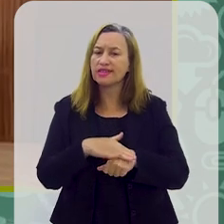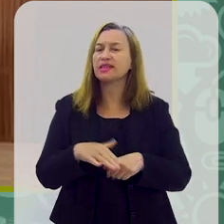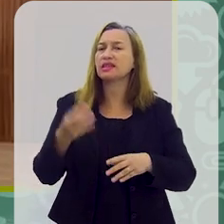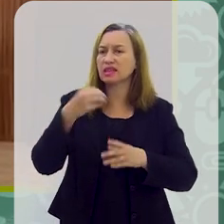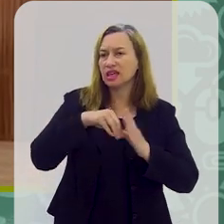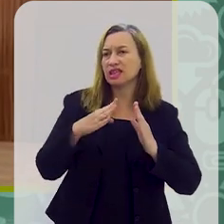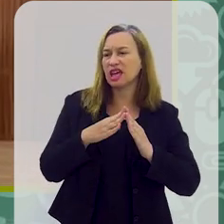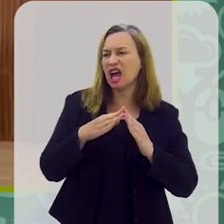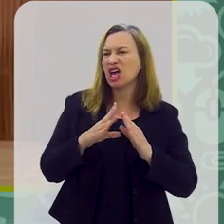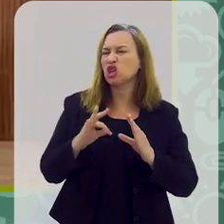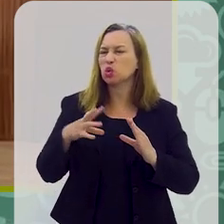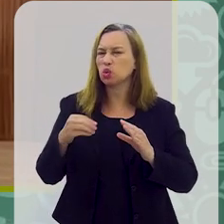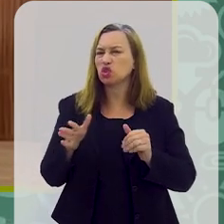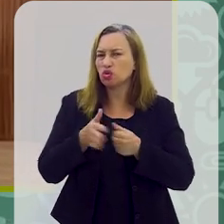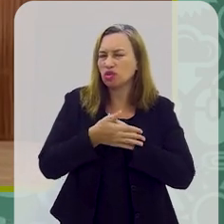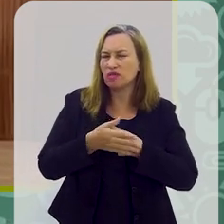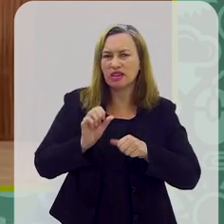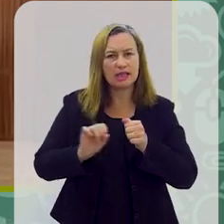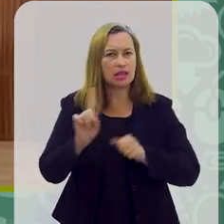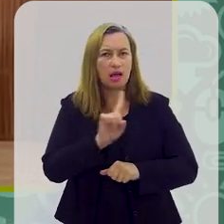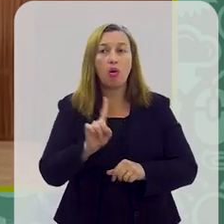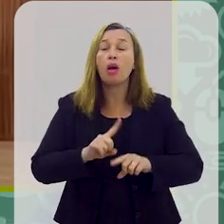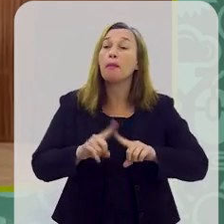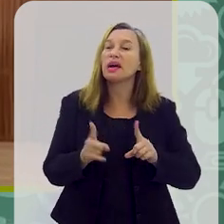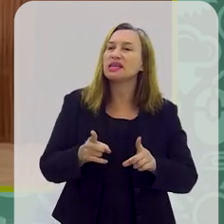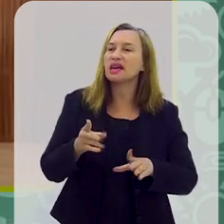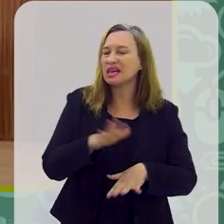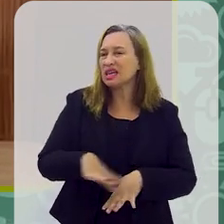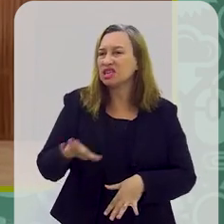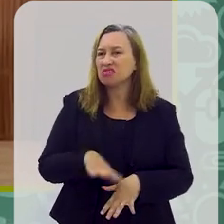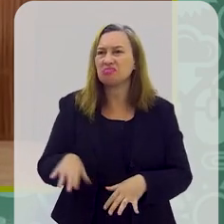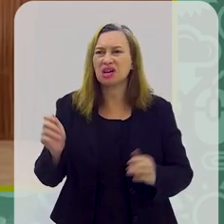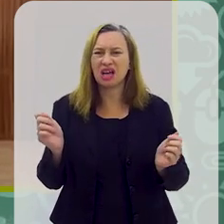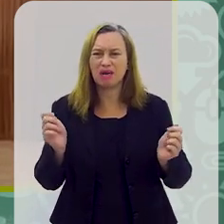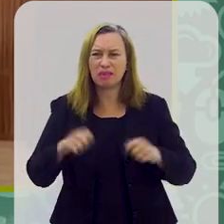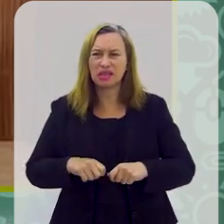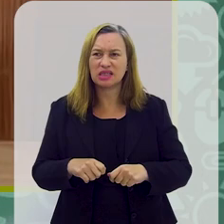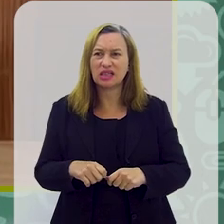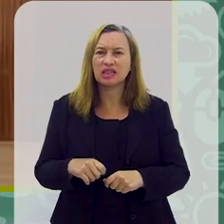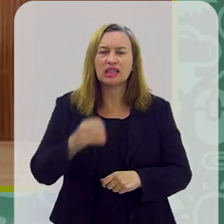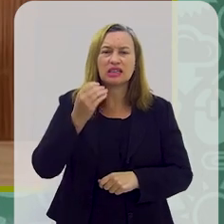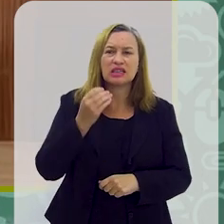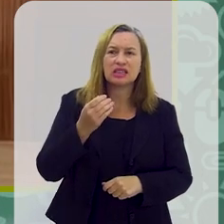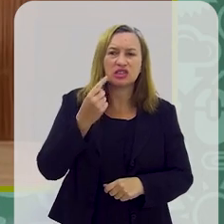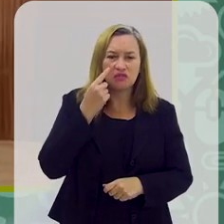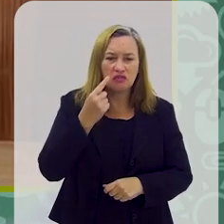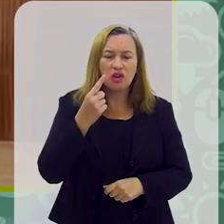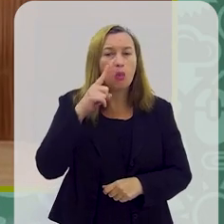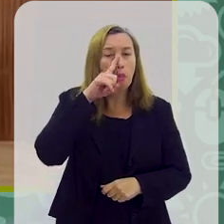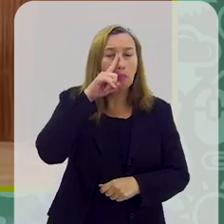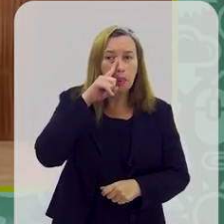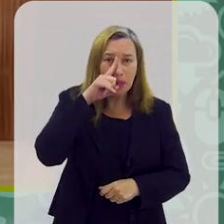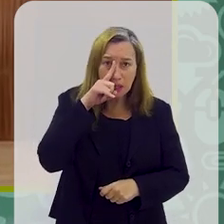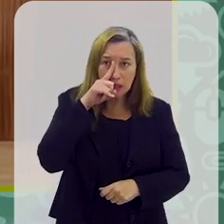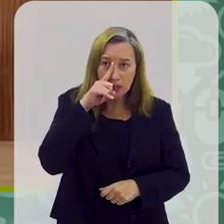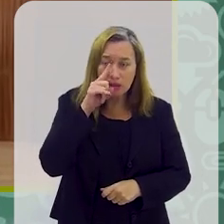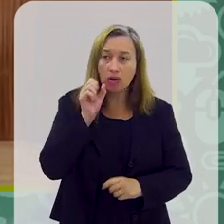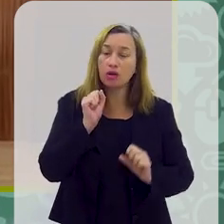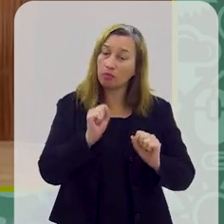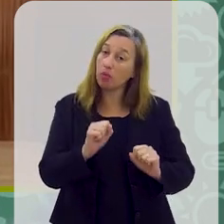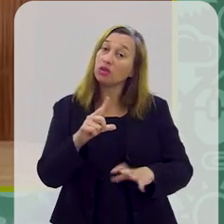conversa aberta em casa. Não é fazer tudo escondido, mas a criança não tem capacidade de discernir os perigos